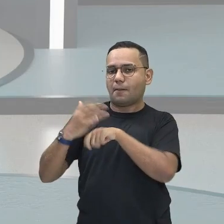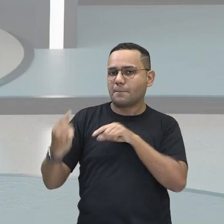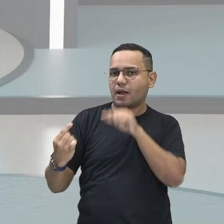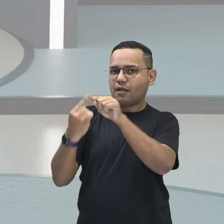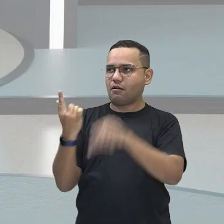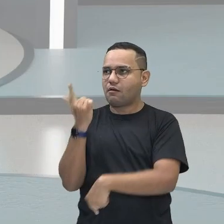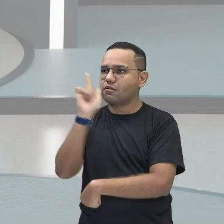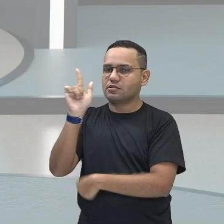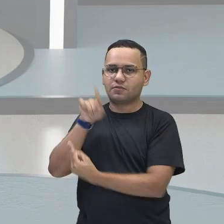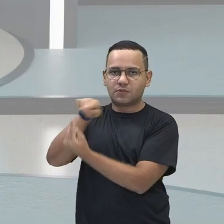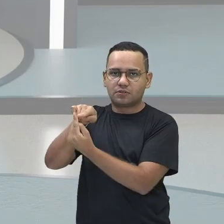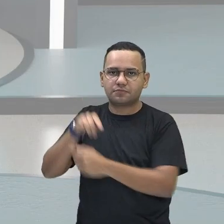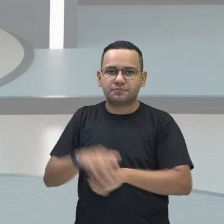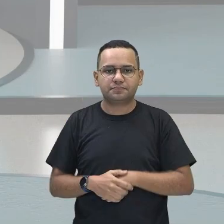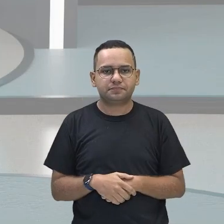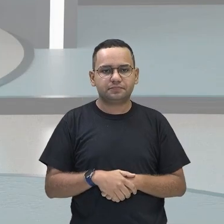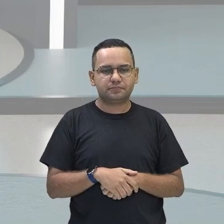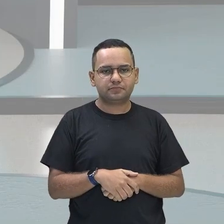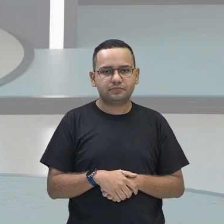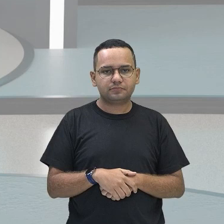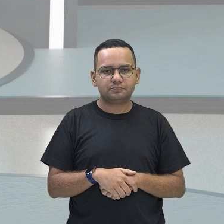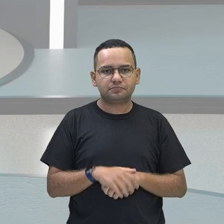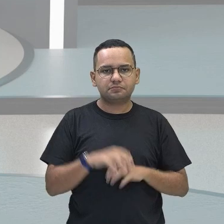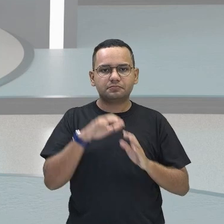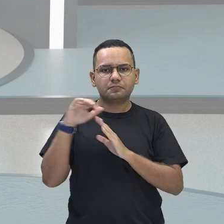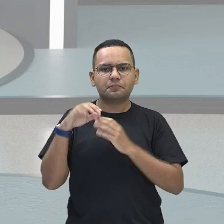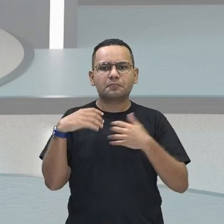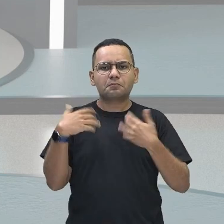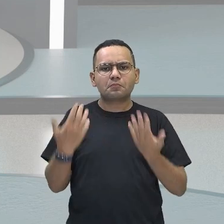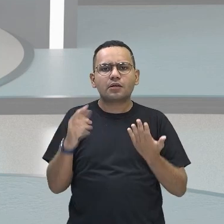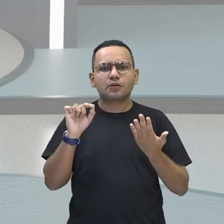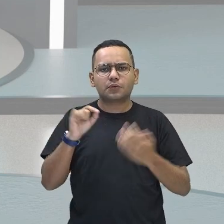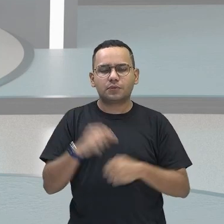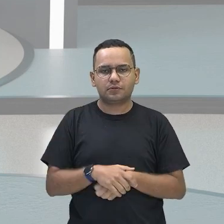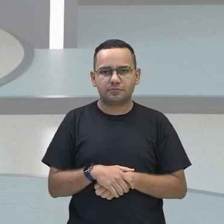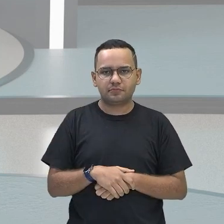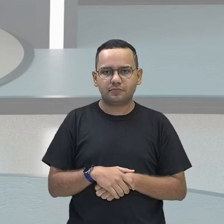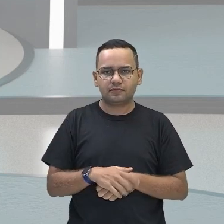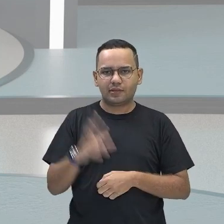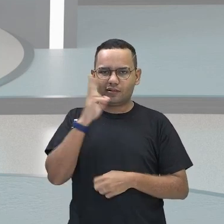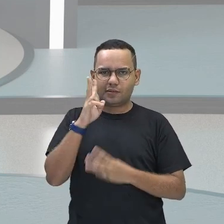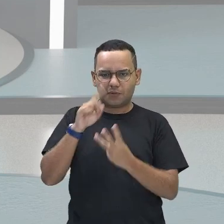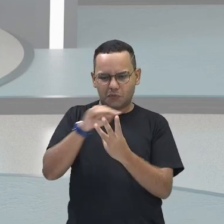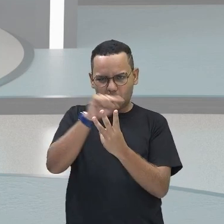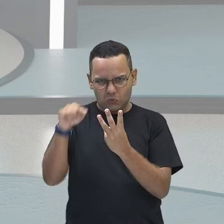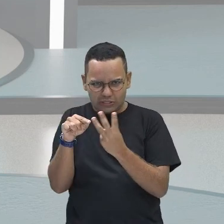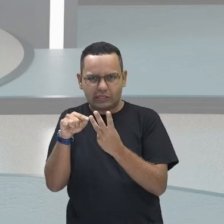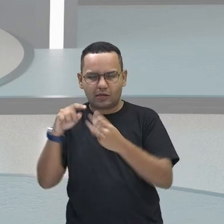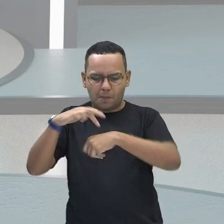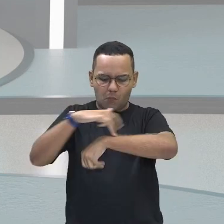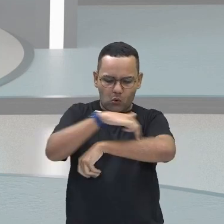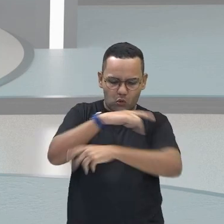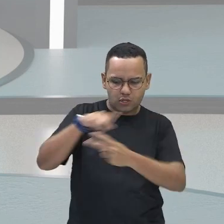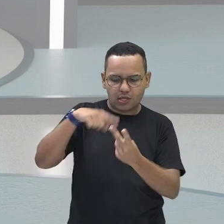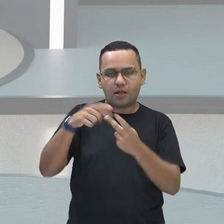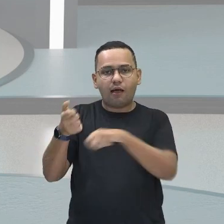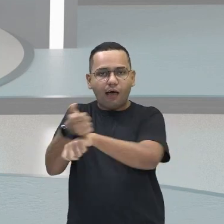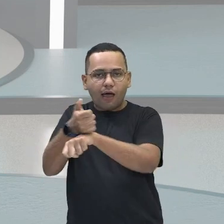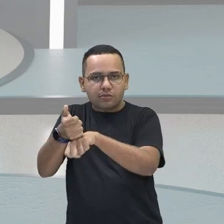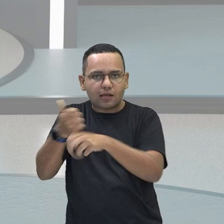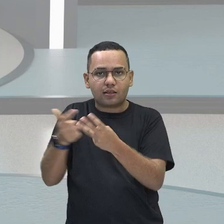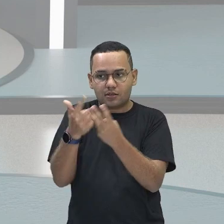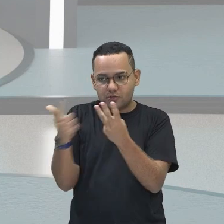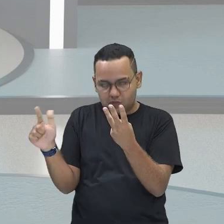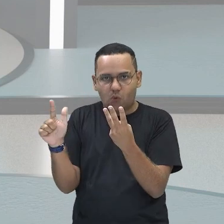Olha só entender que esses indivíduos por vezes eles passam né por esses procedimentos estéticos alguns têm essa rotina de